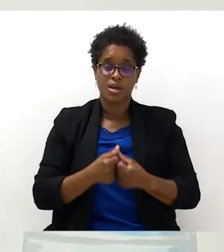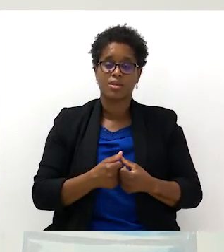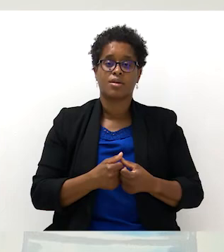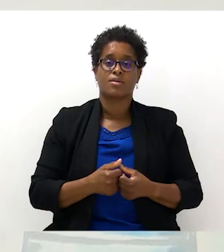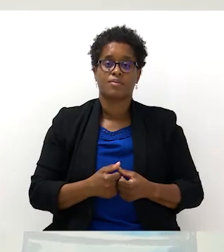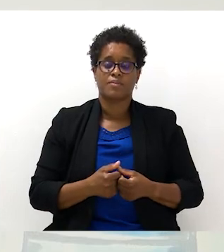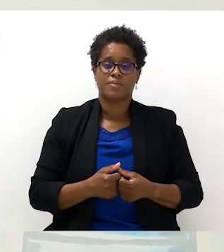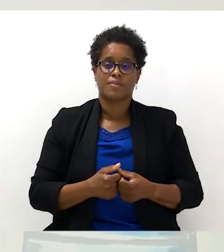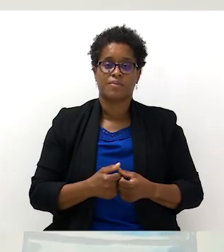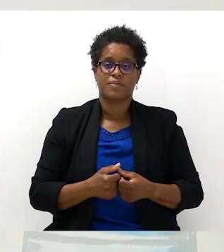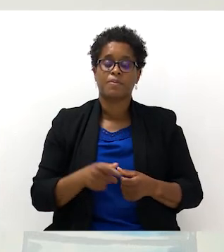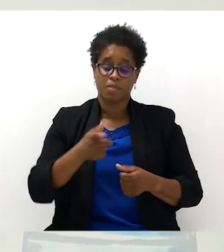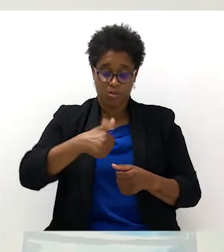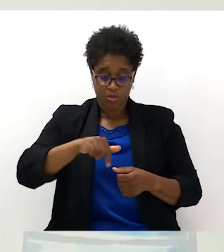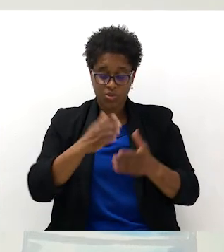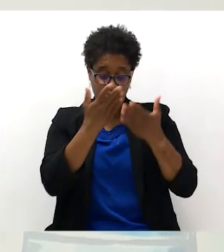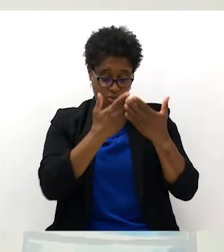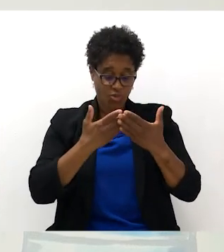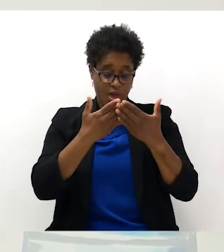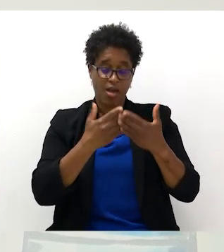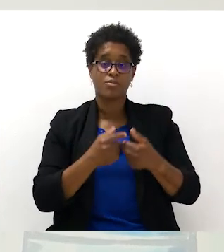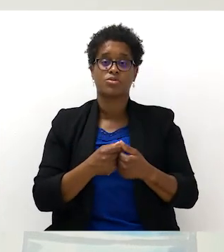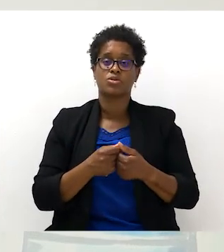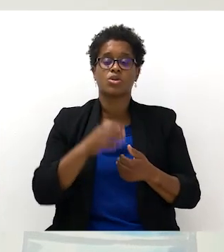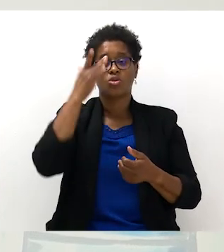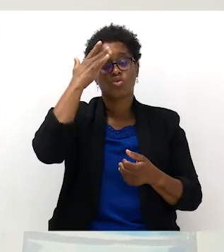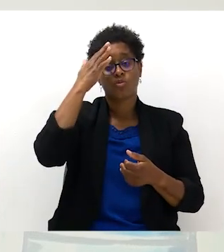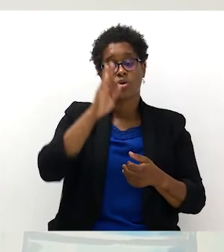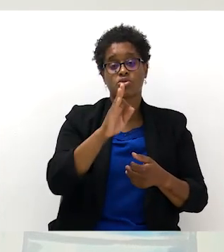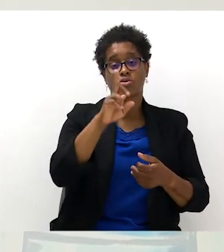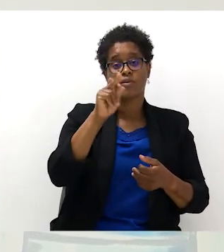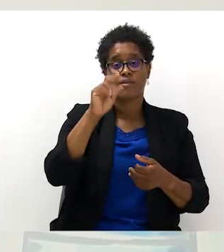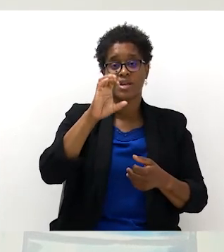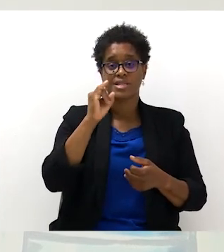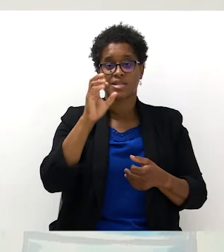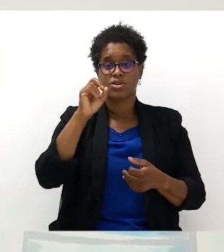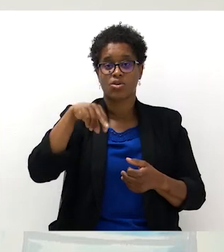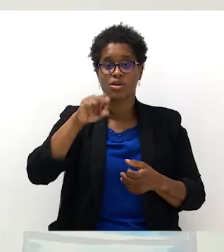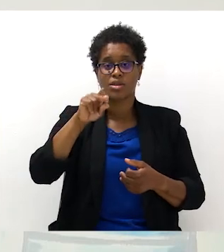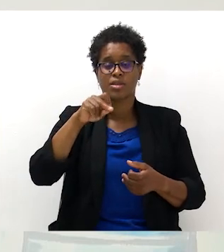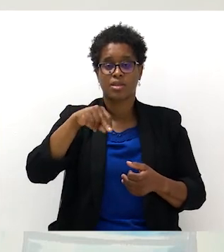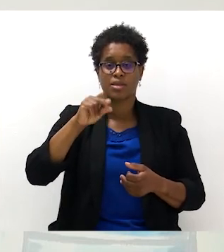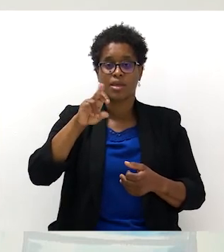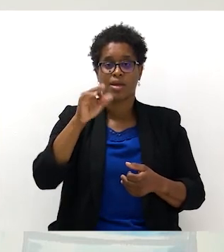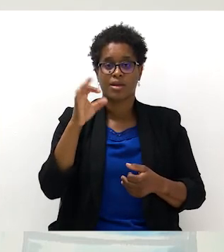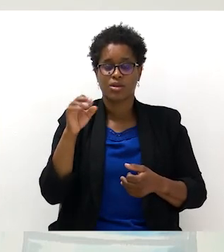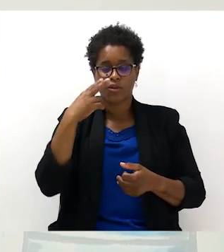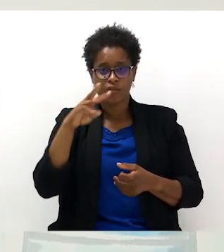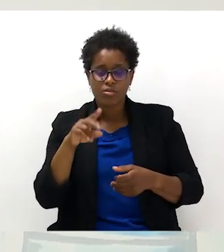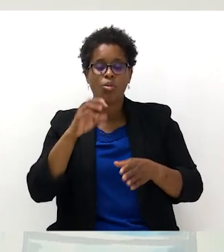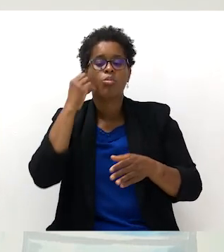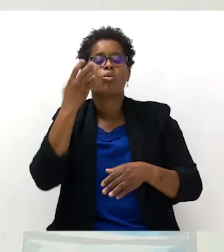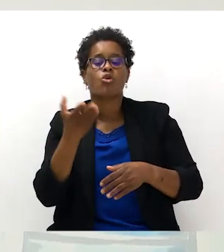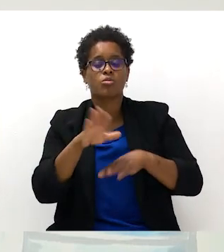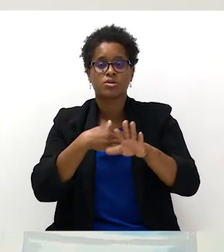matemática? Nós estudamos números fracionários. Vimos a representação, como é que